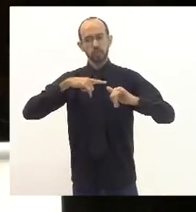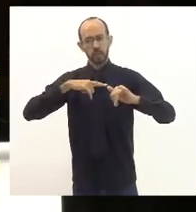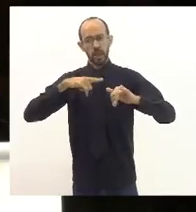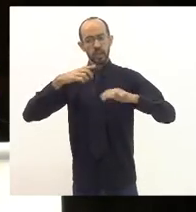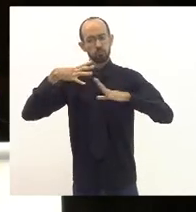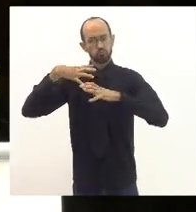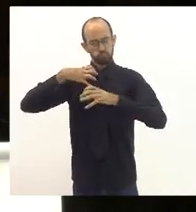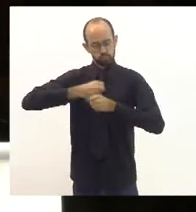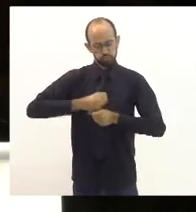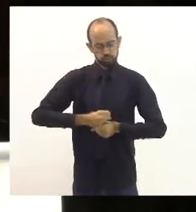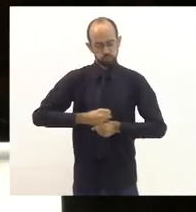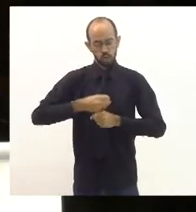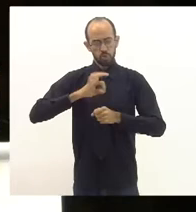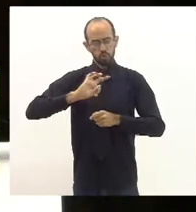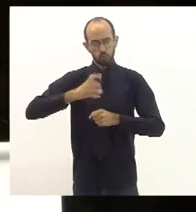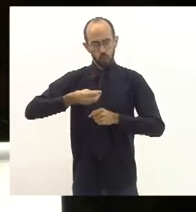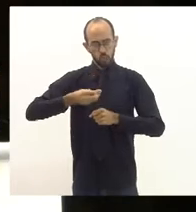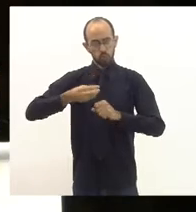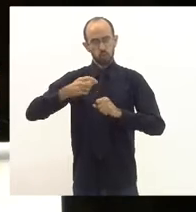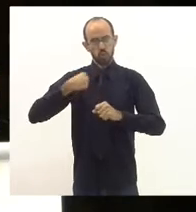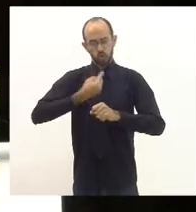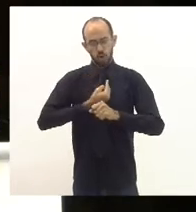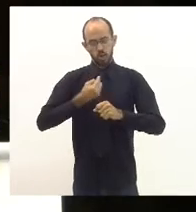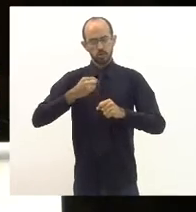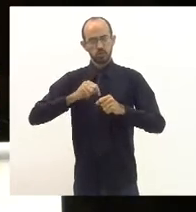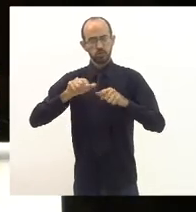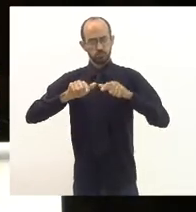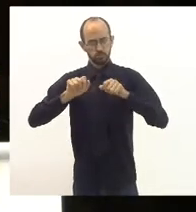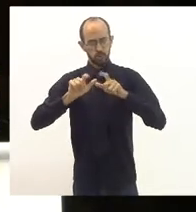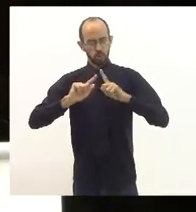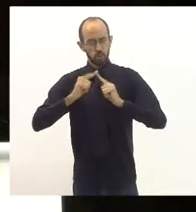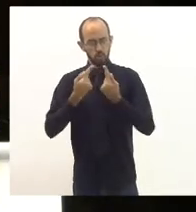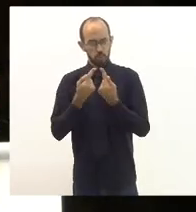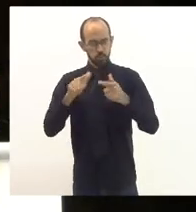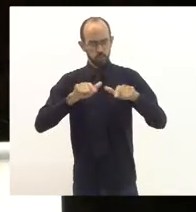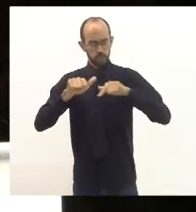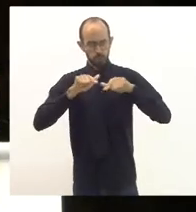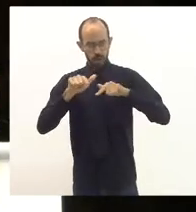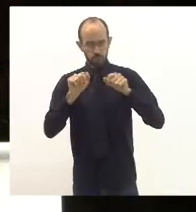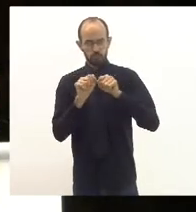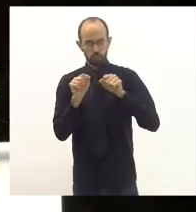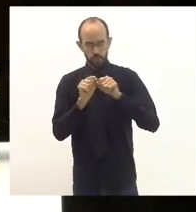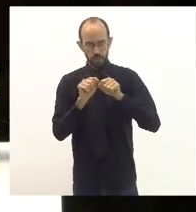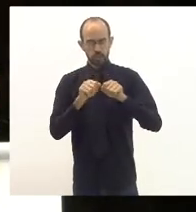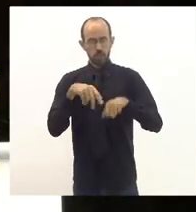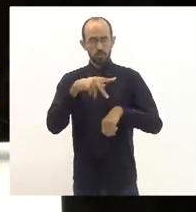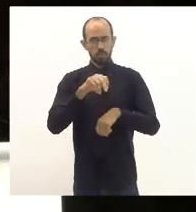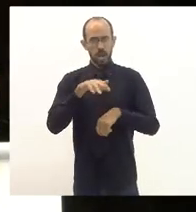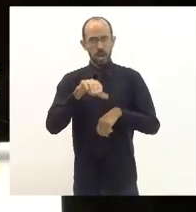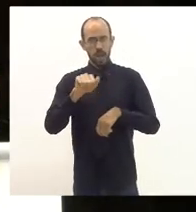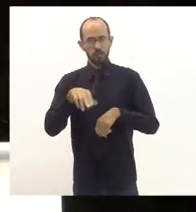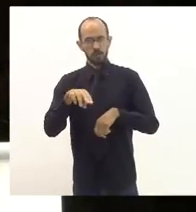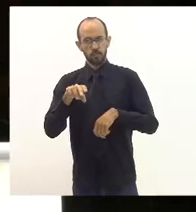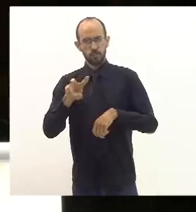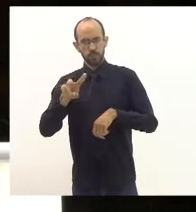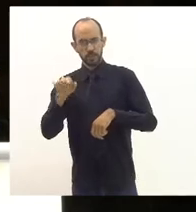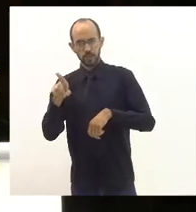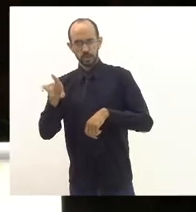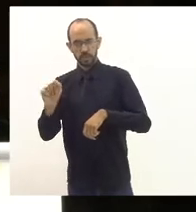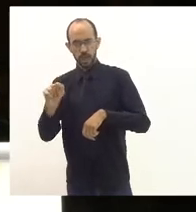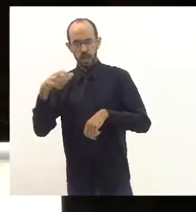resultado do que foi apurado pelo grupo de trabalho que envolveu Pela Vida, ANTRA, Defensoria